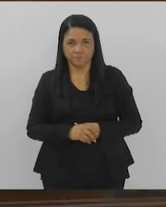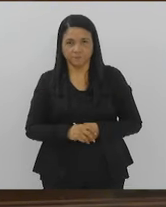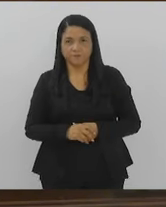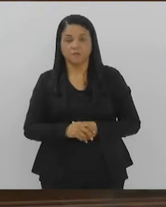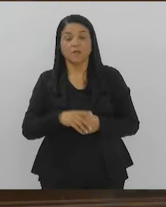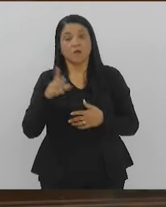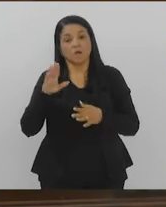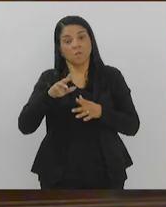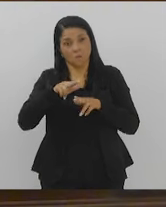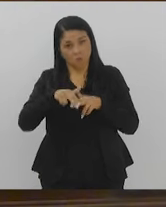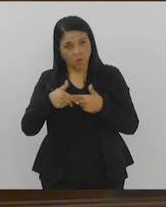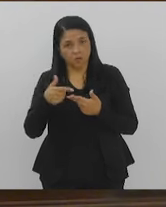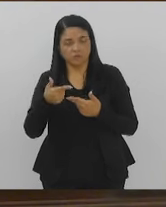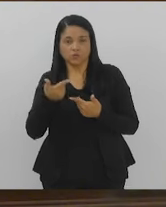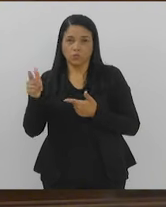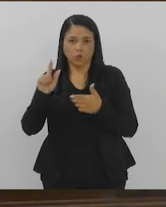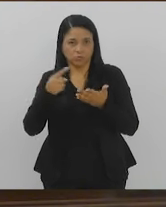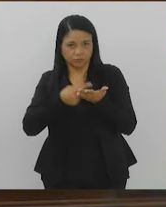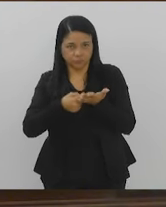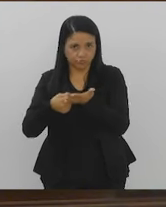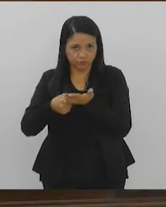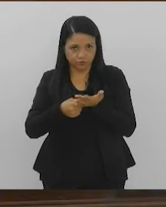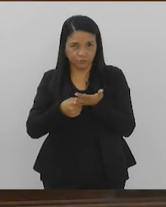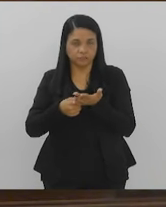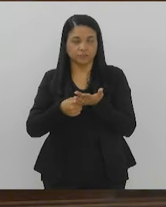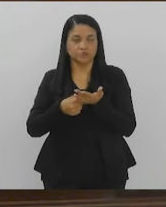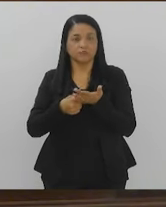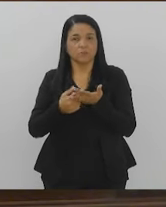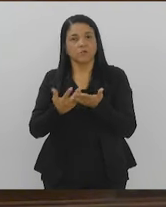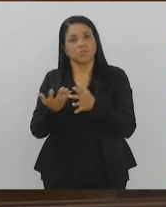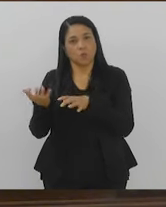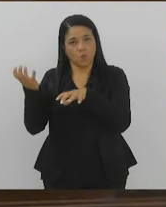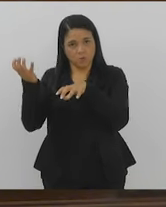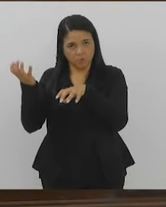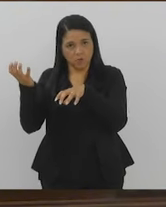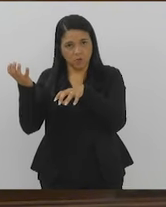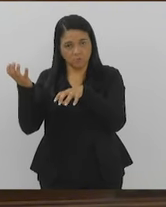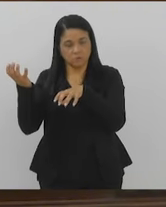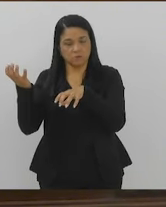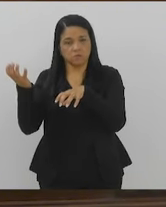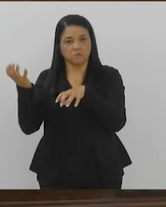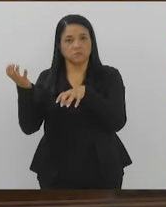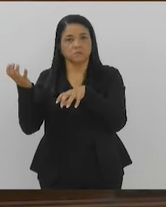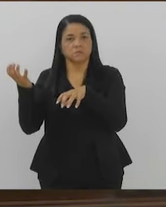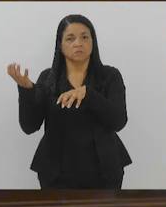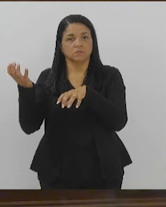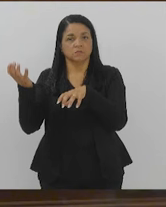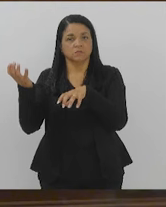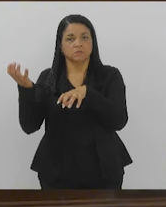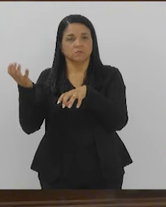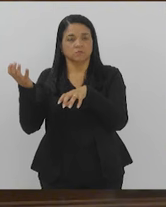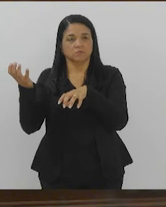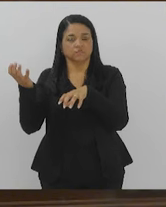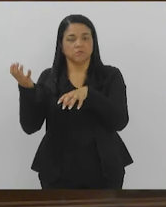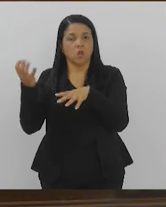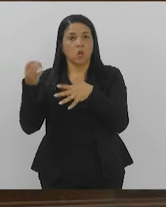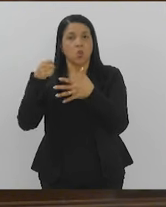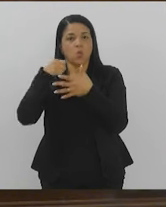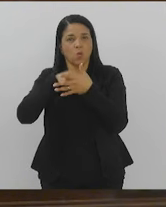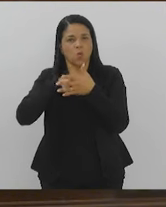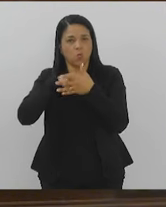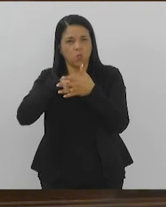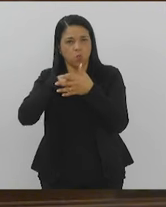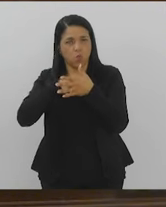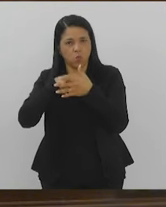de ir ali ao Congresso hoje, o Congresso Nacional, para estar lutando contra